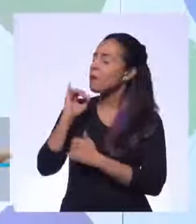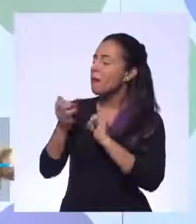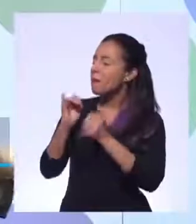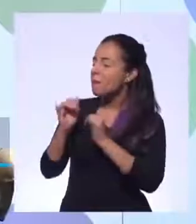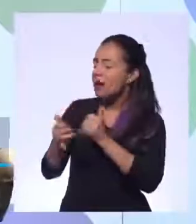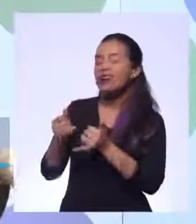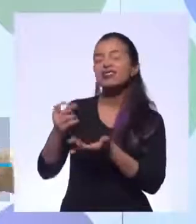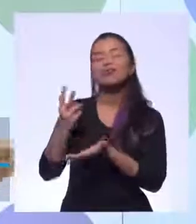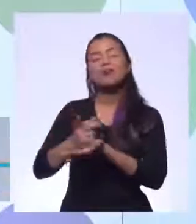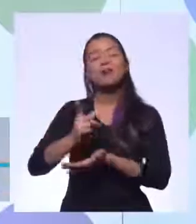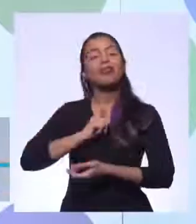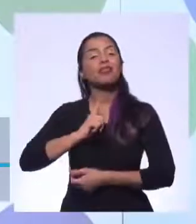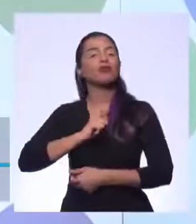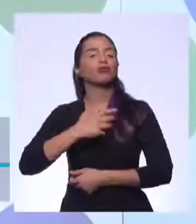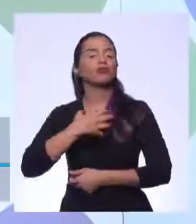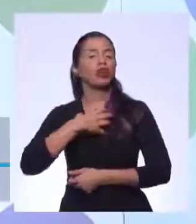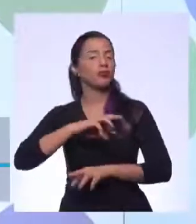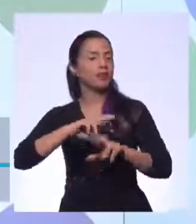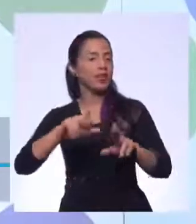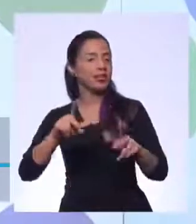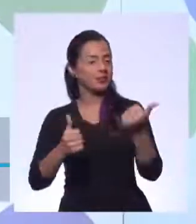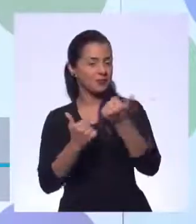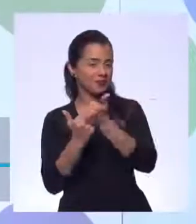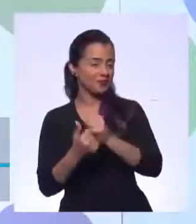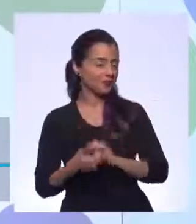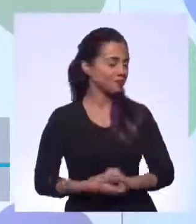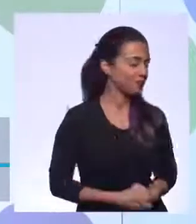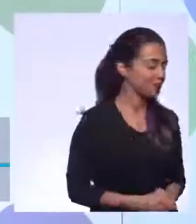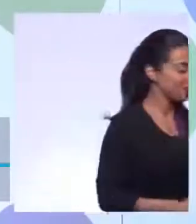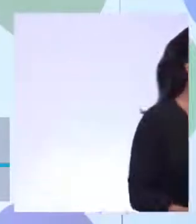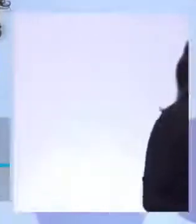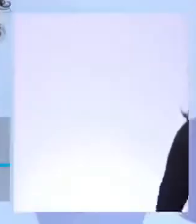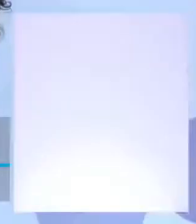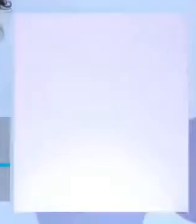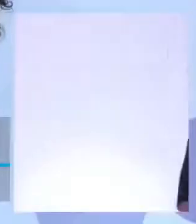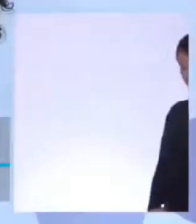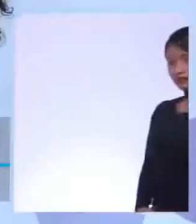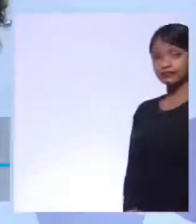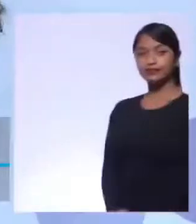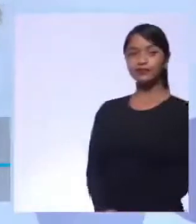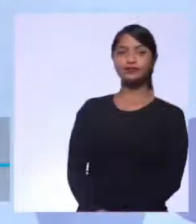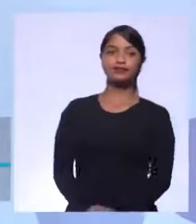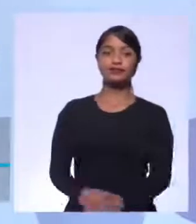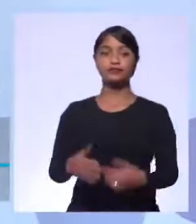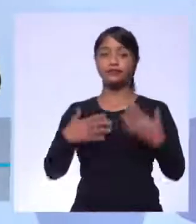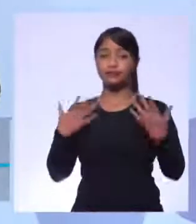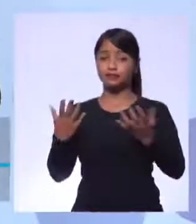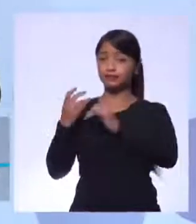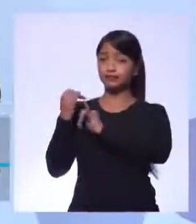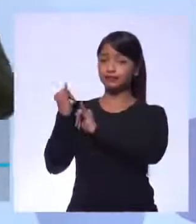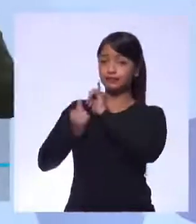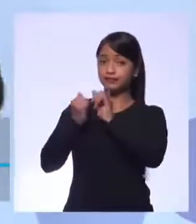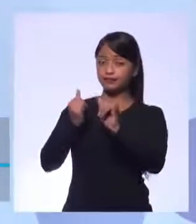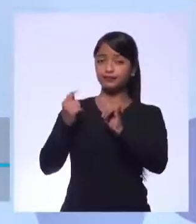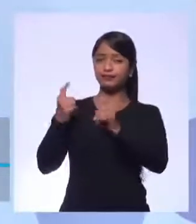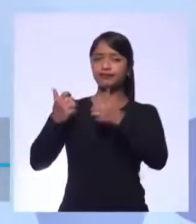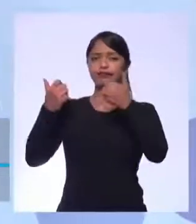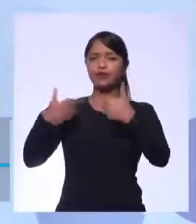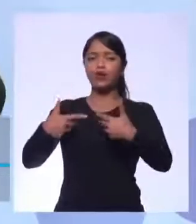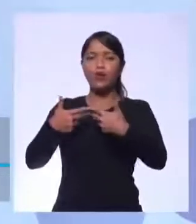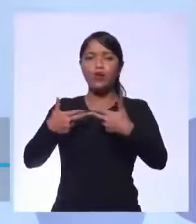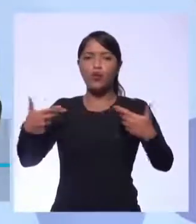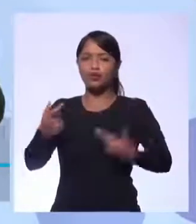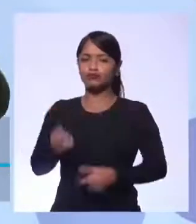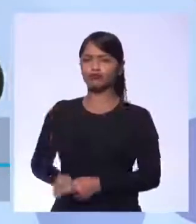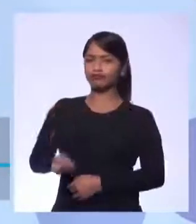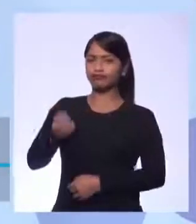várias versões, tá bom? A lenda, gente, ela explica fatos misteriosos. E aí, lembrem da